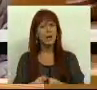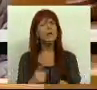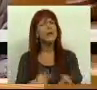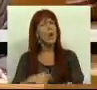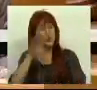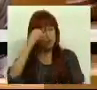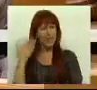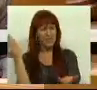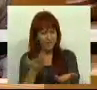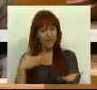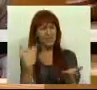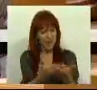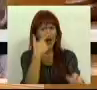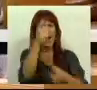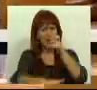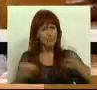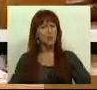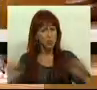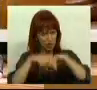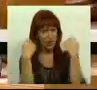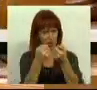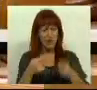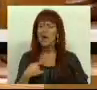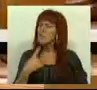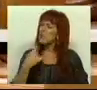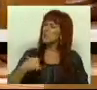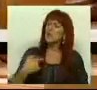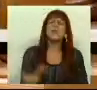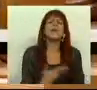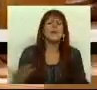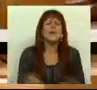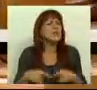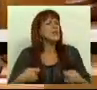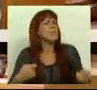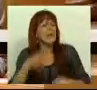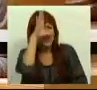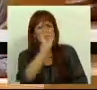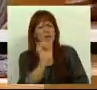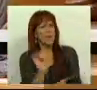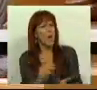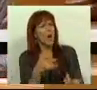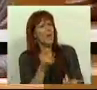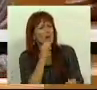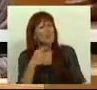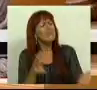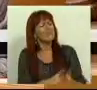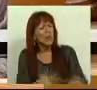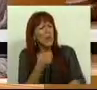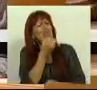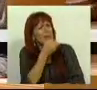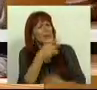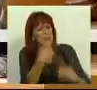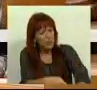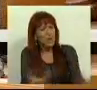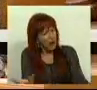pelo Estado à sociedade. Perguntar-nos-ão então, mas não há despesa do Estado que seja verdadeiro